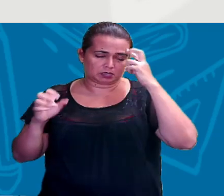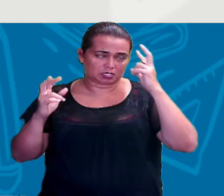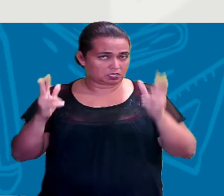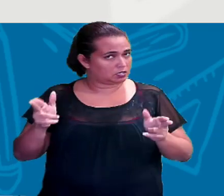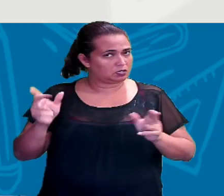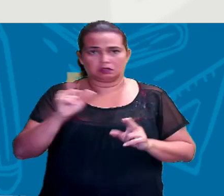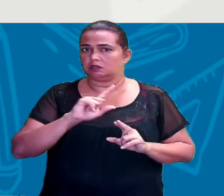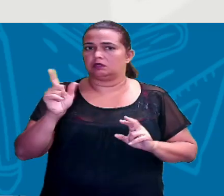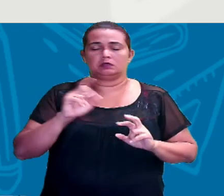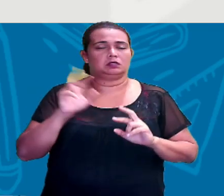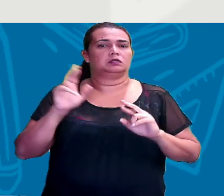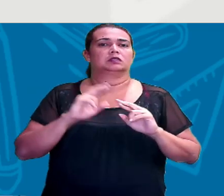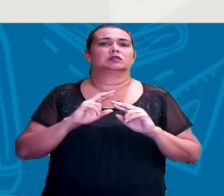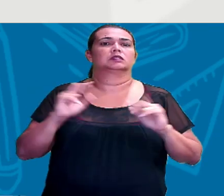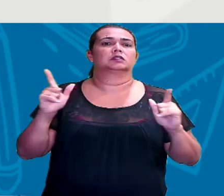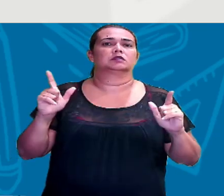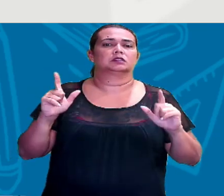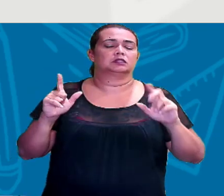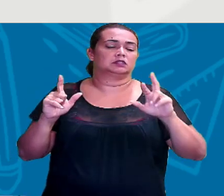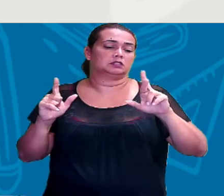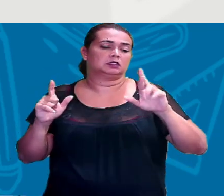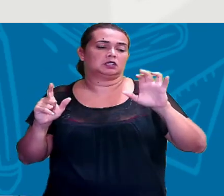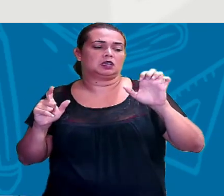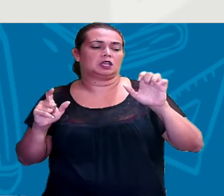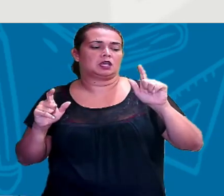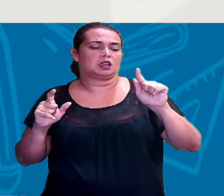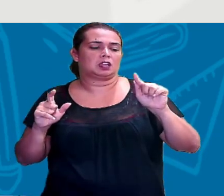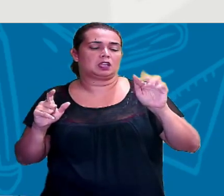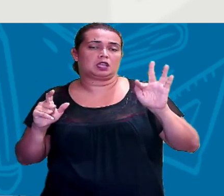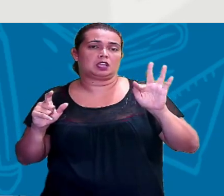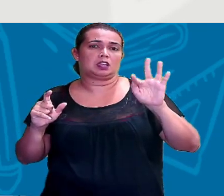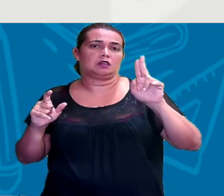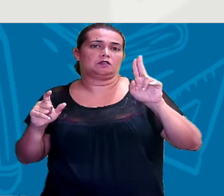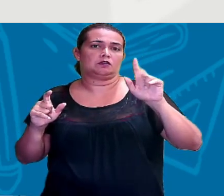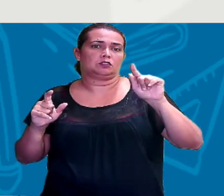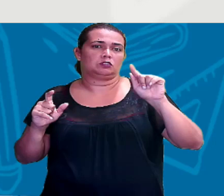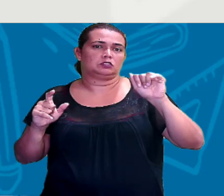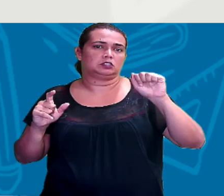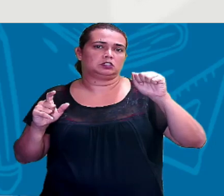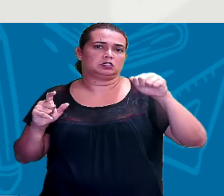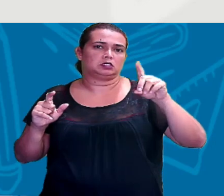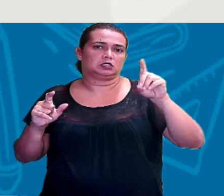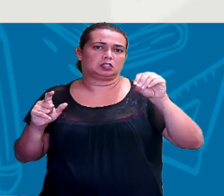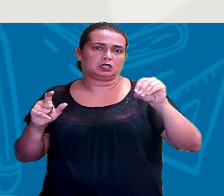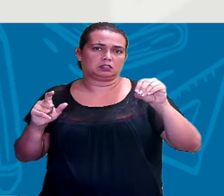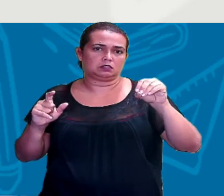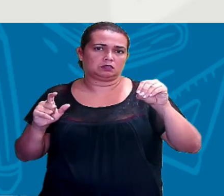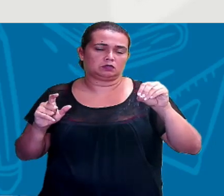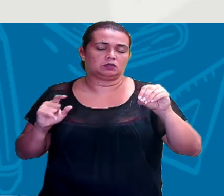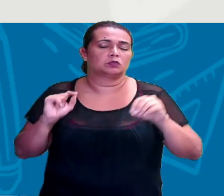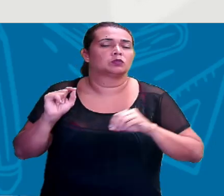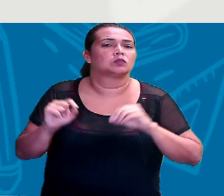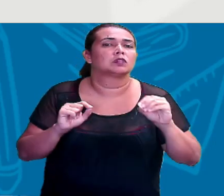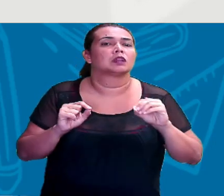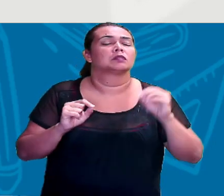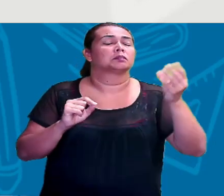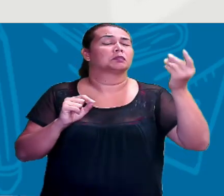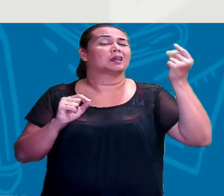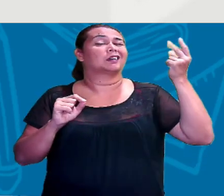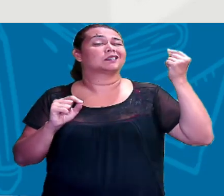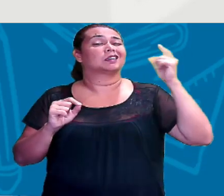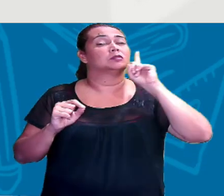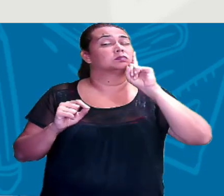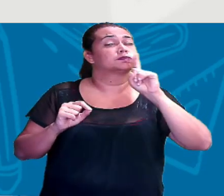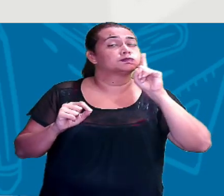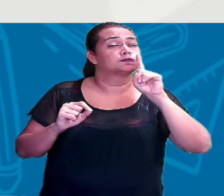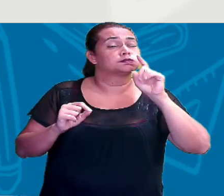Comissariado das Nações Unidas para Refugiados, o Acnur, que foi criado em 1950 com o objetivo de prestar